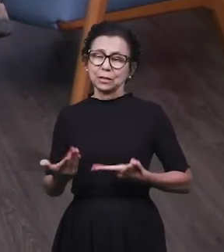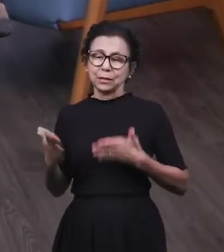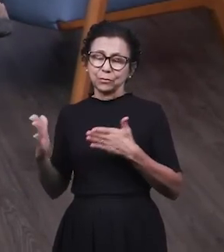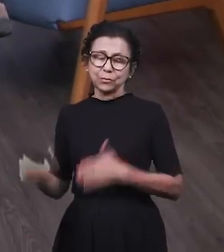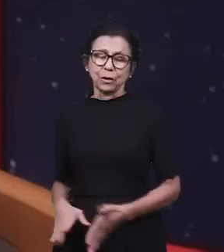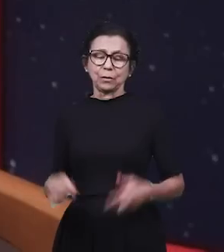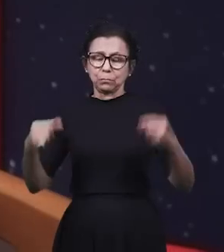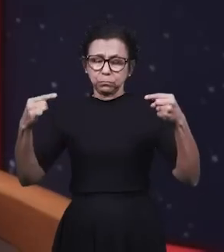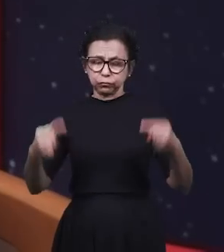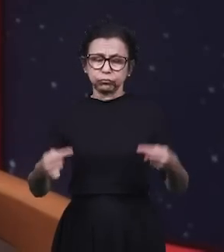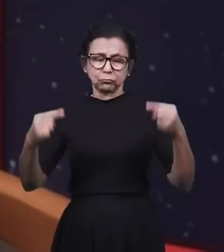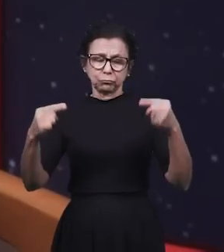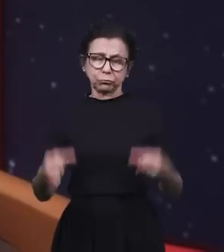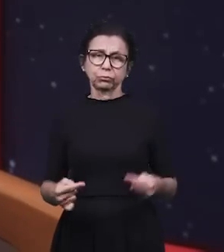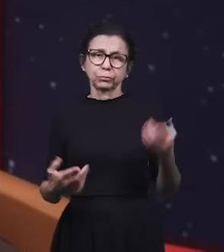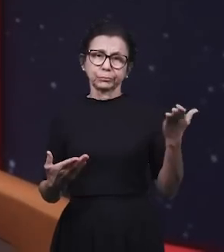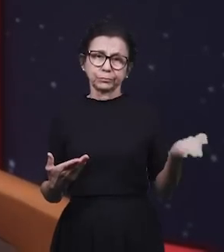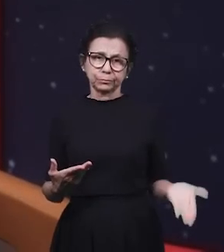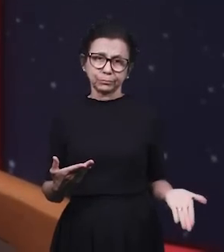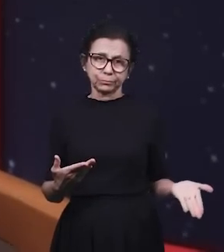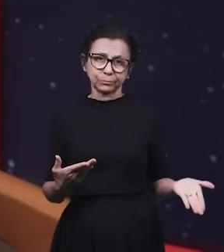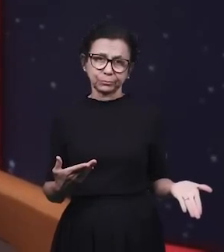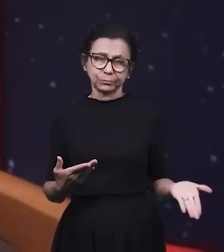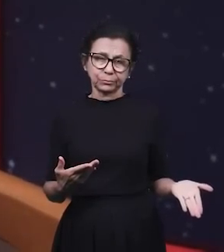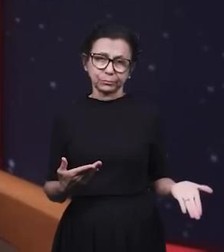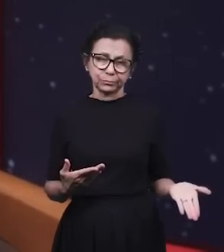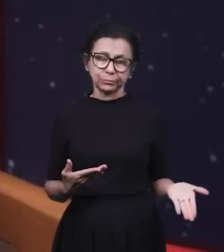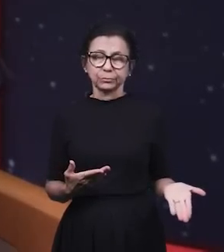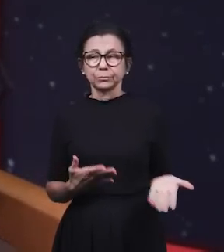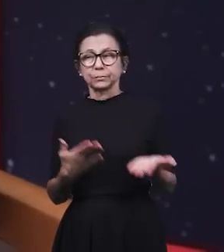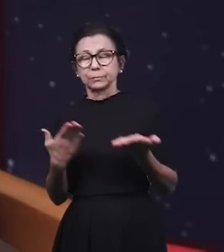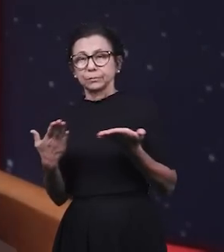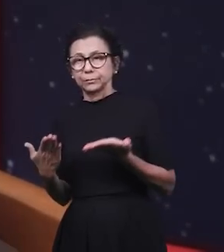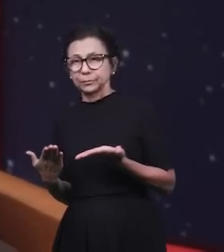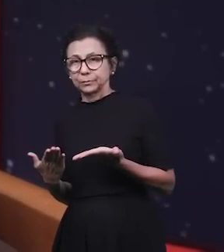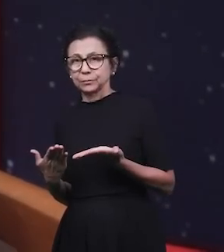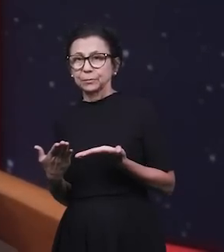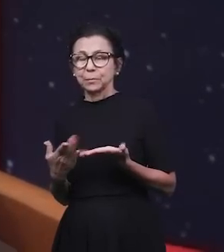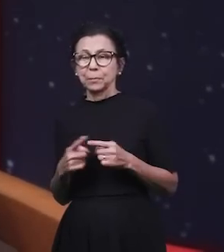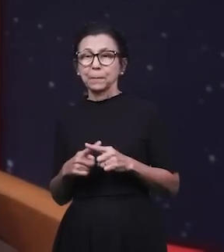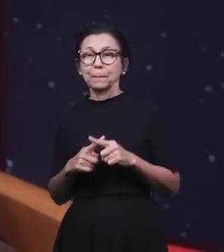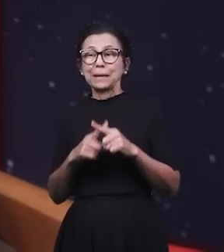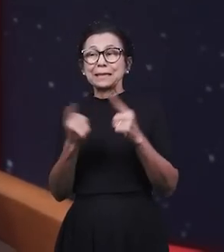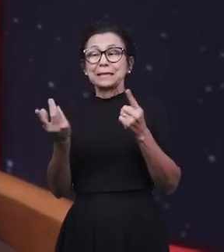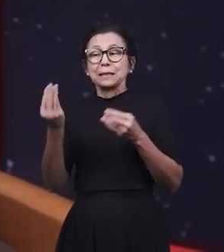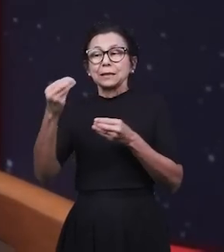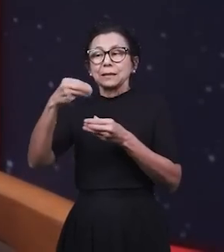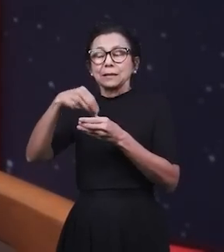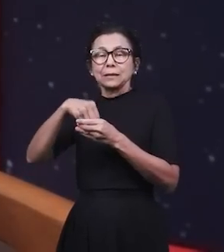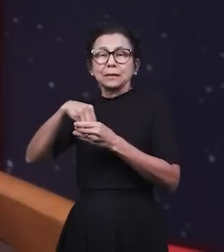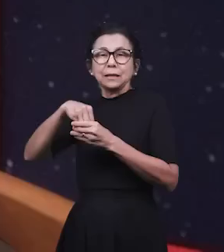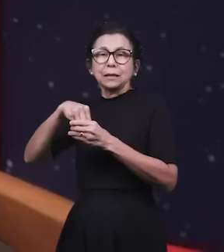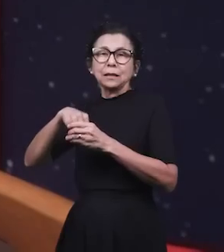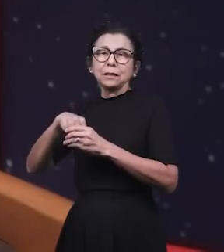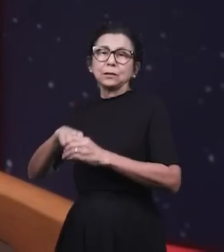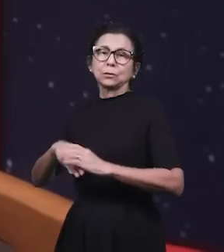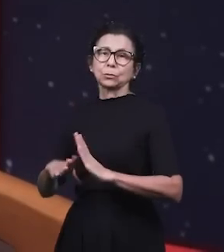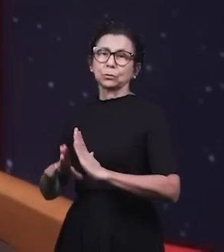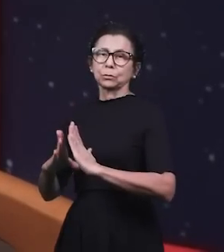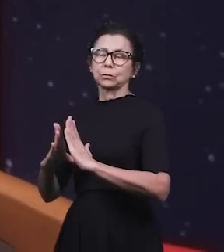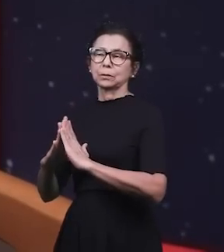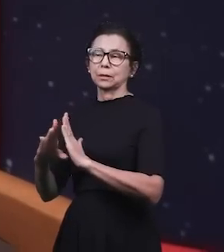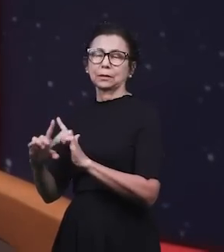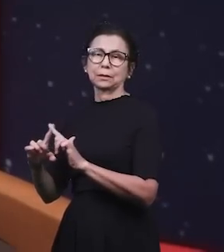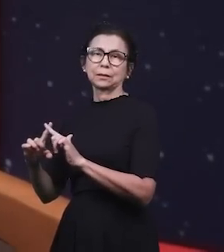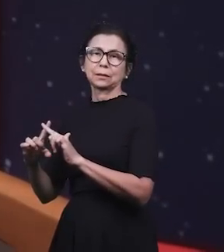igreja fiel. Agora, a grande questão é no seu próprio seio, ou seja, naquilo que